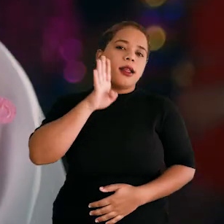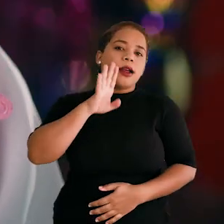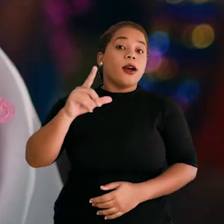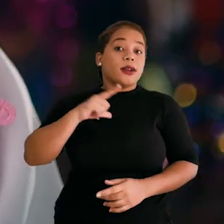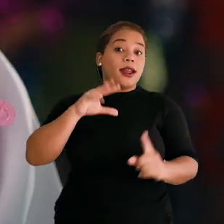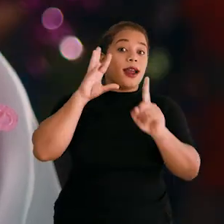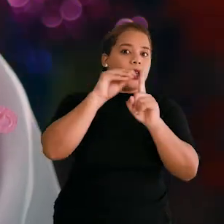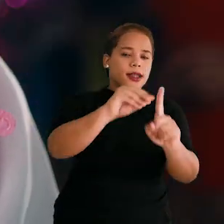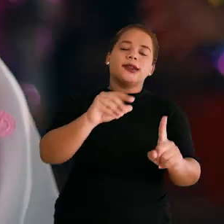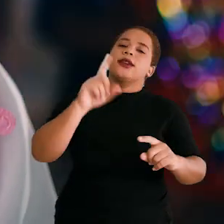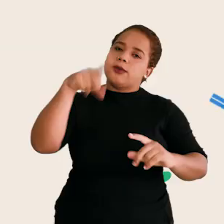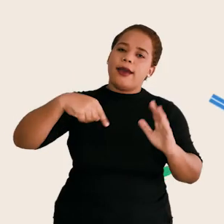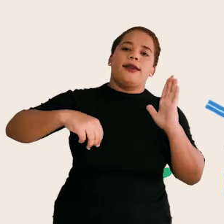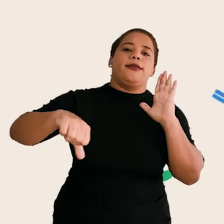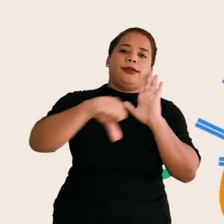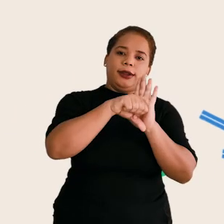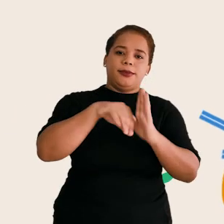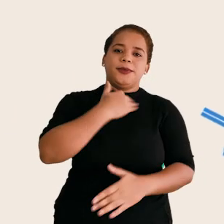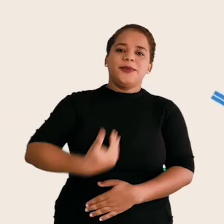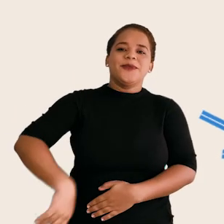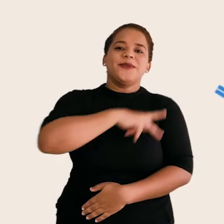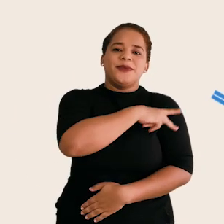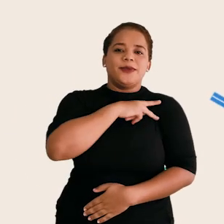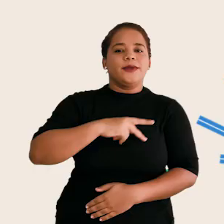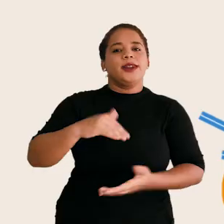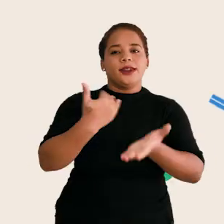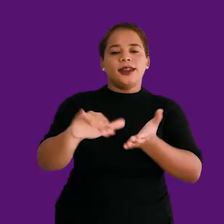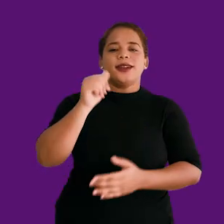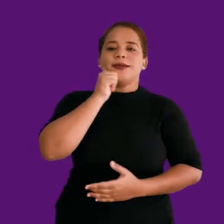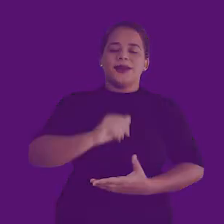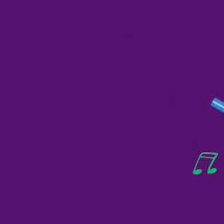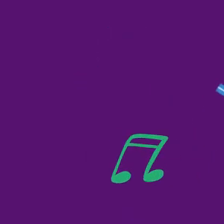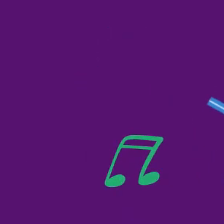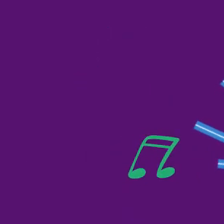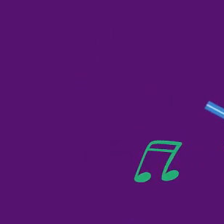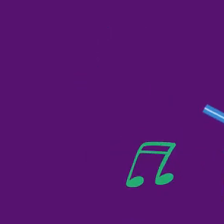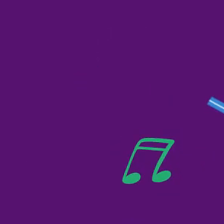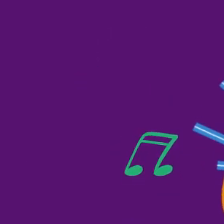Importunação sexual é crime. Governo do Piauí, Secretaria das Mulheres.